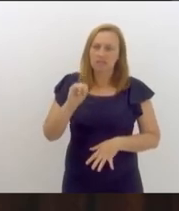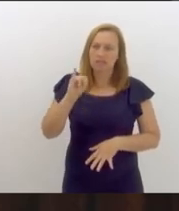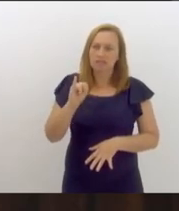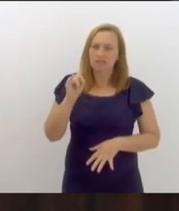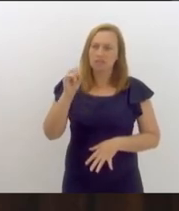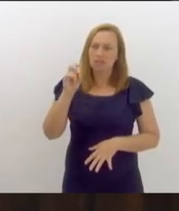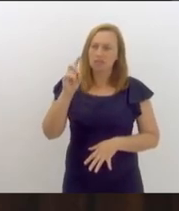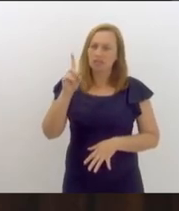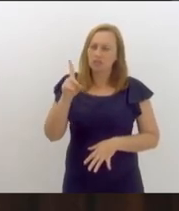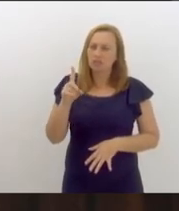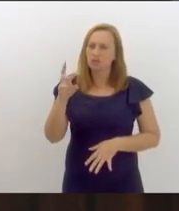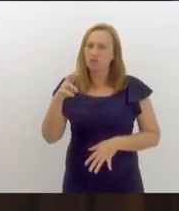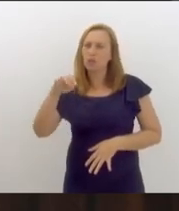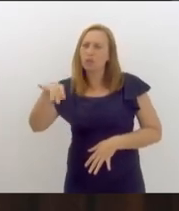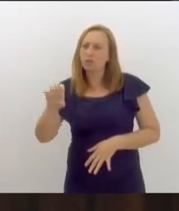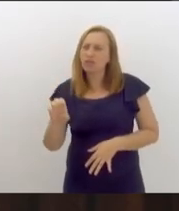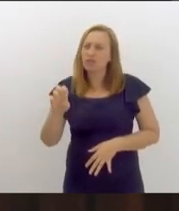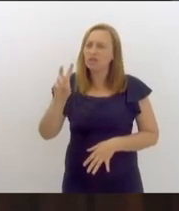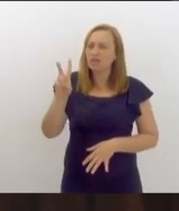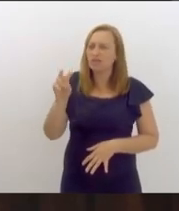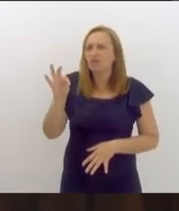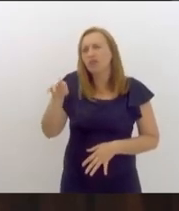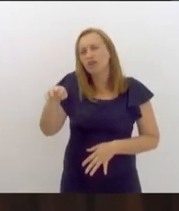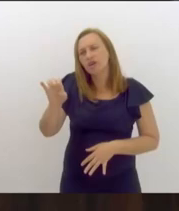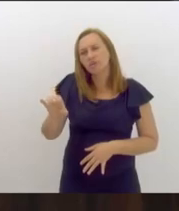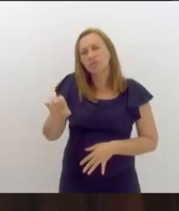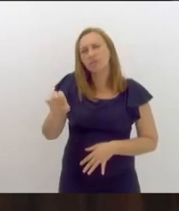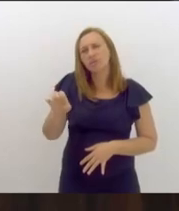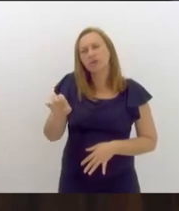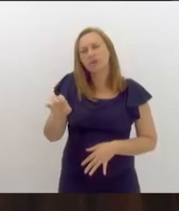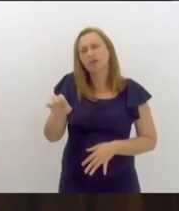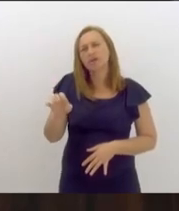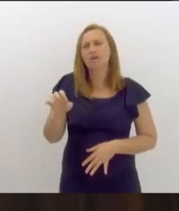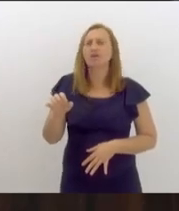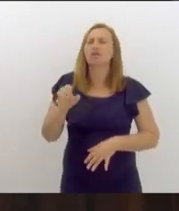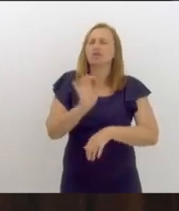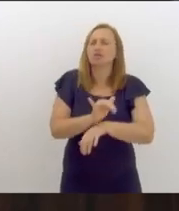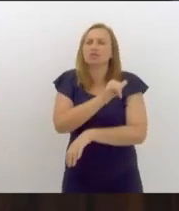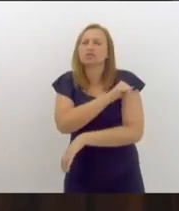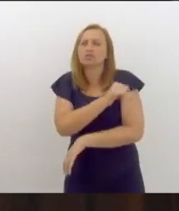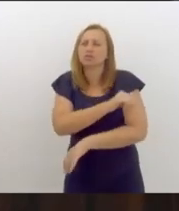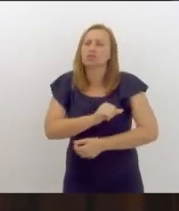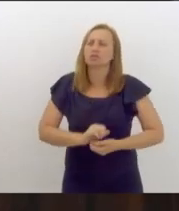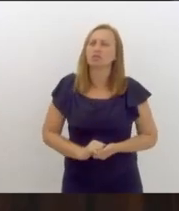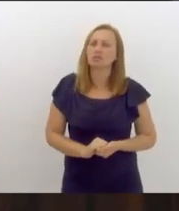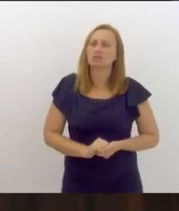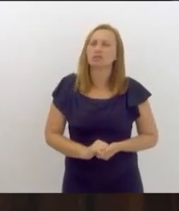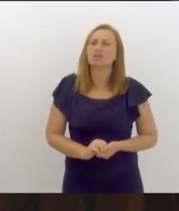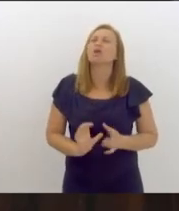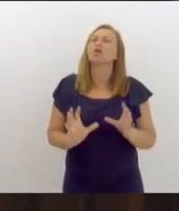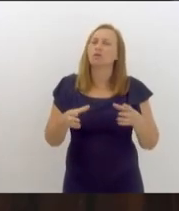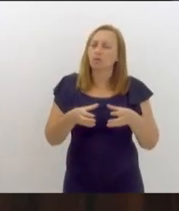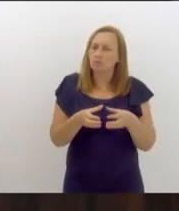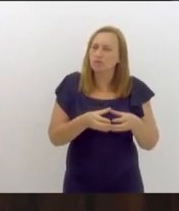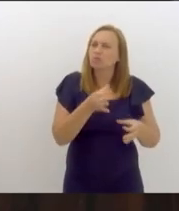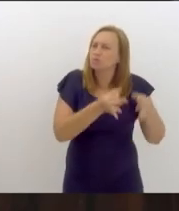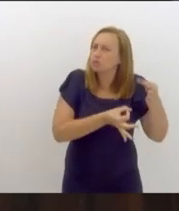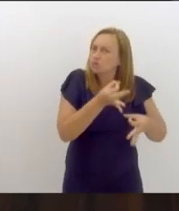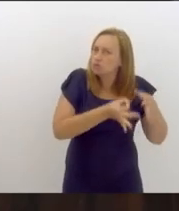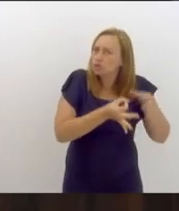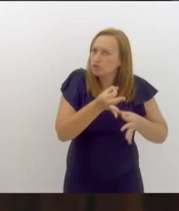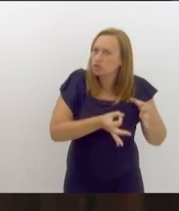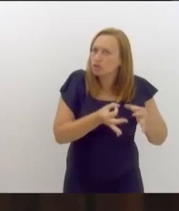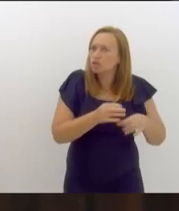Wilber lindal no âmbito do Estado do Rio de Janeiro pareceres das comissões de construções Justiça